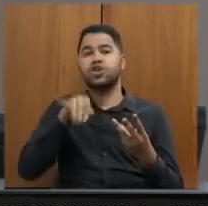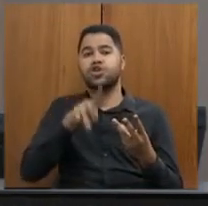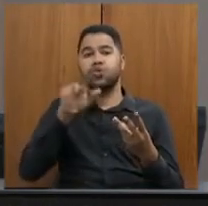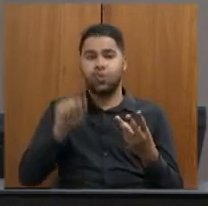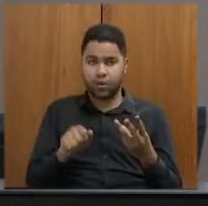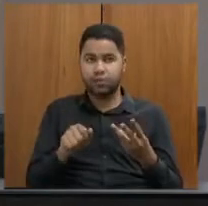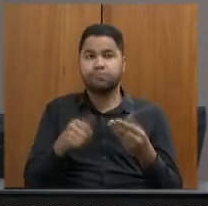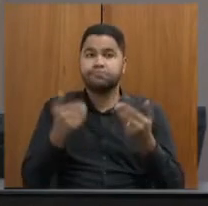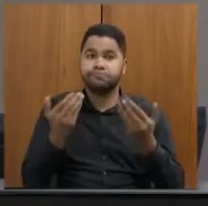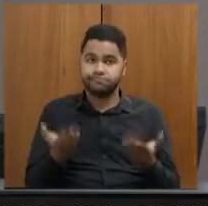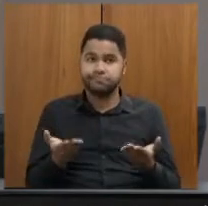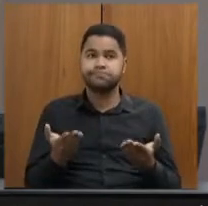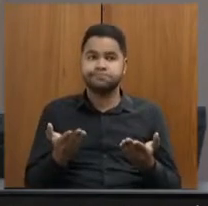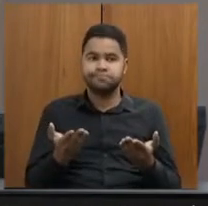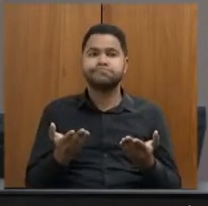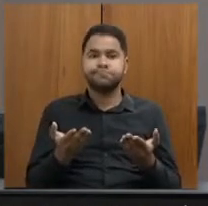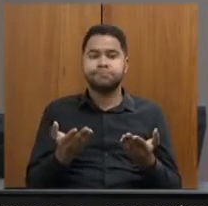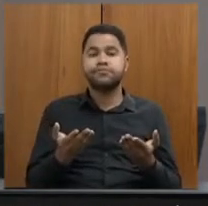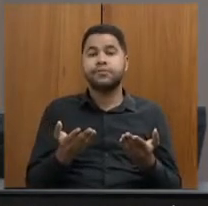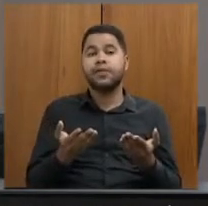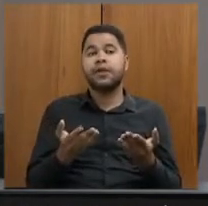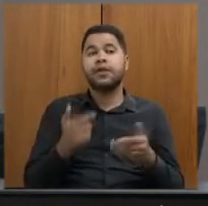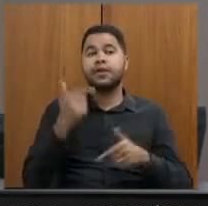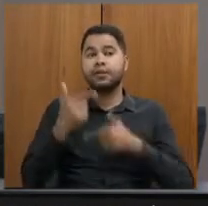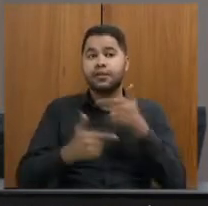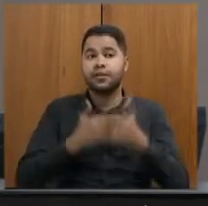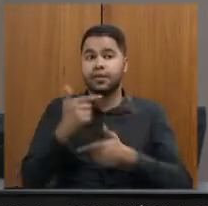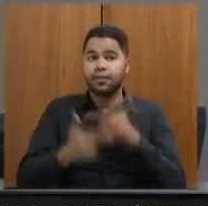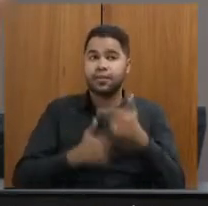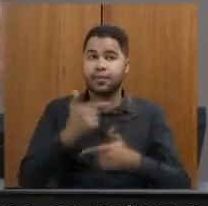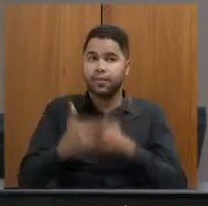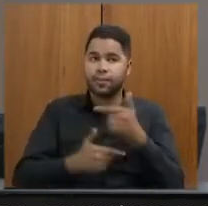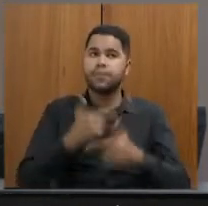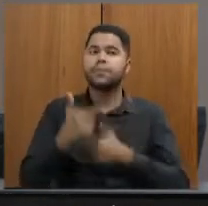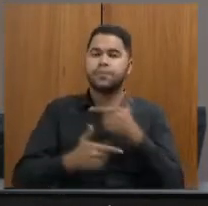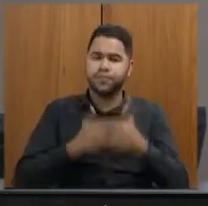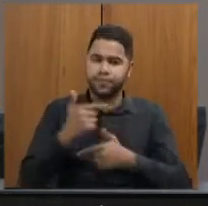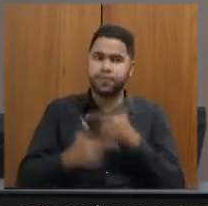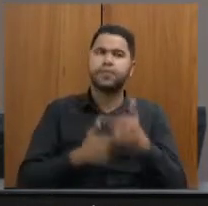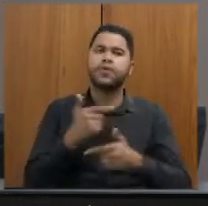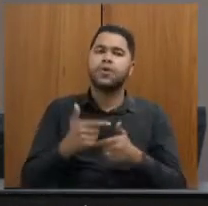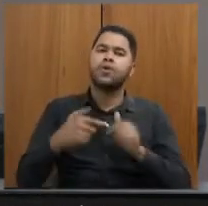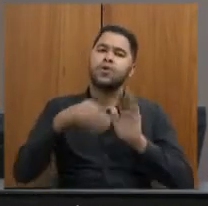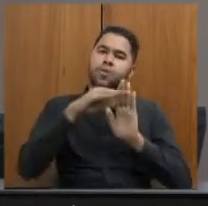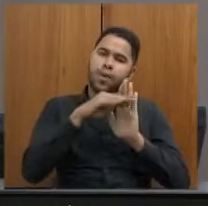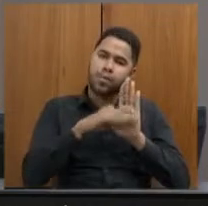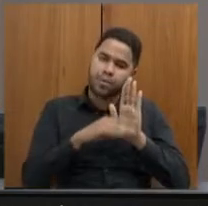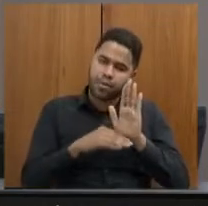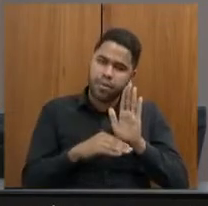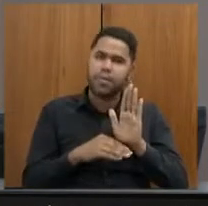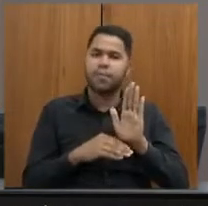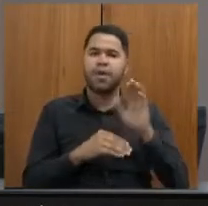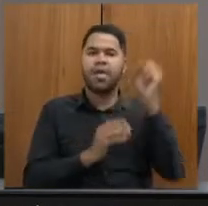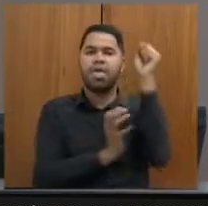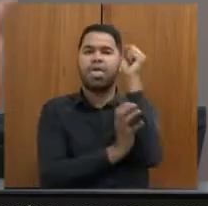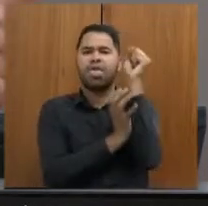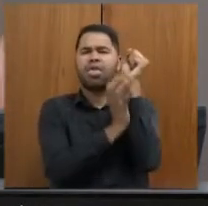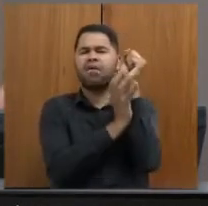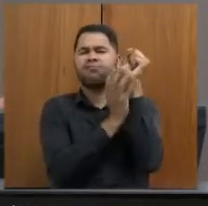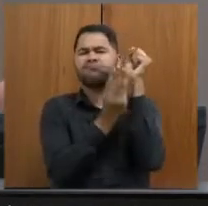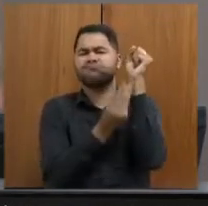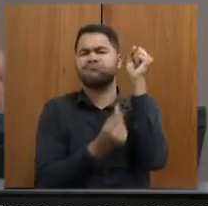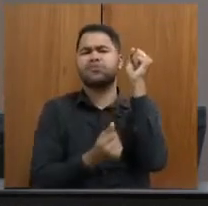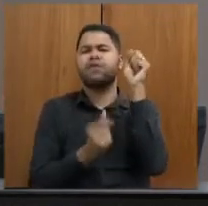tão é são trabalhos de legislações que vão avançando desburocratizando